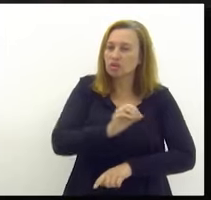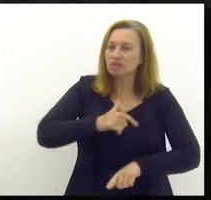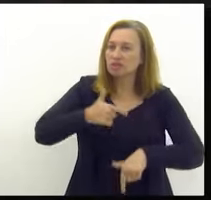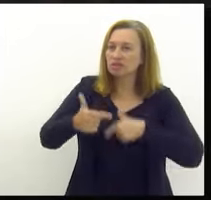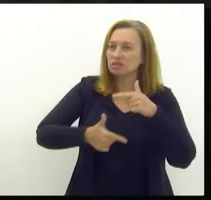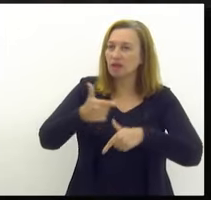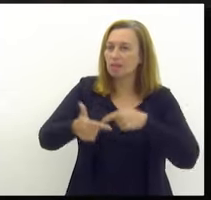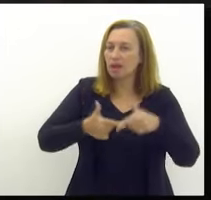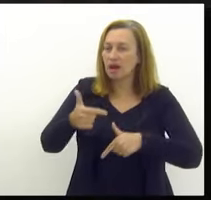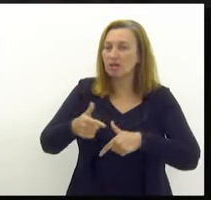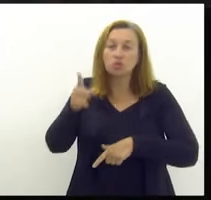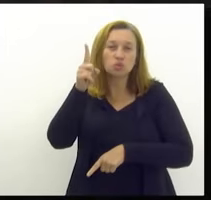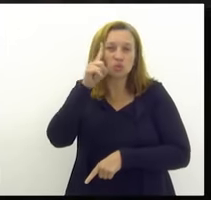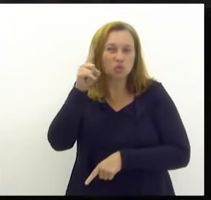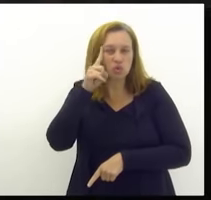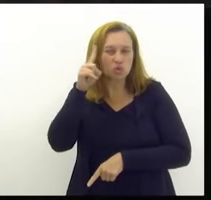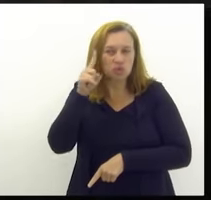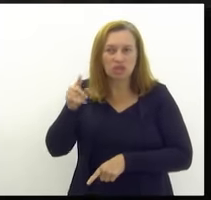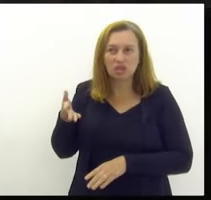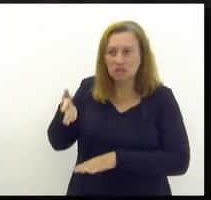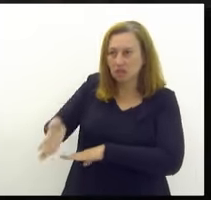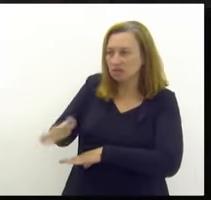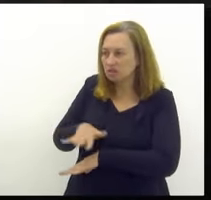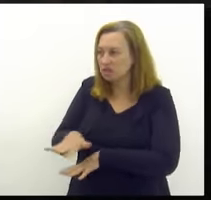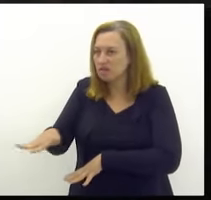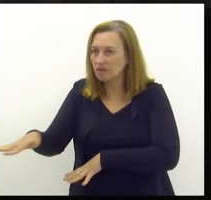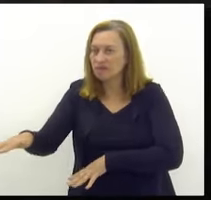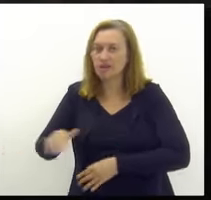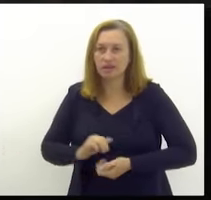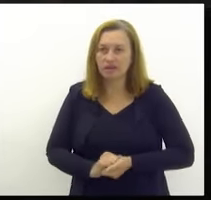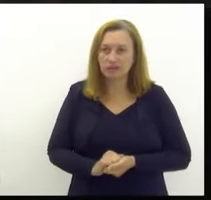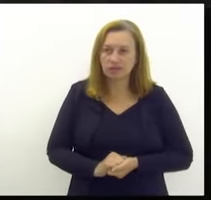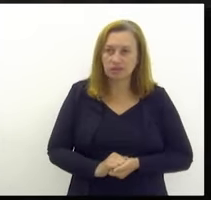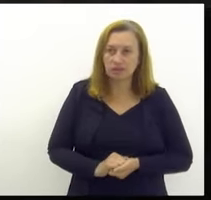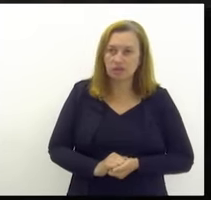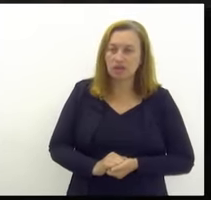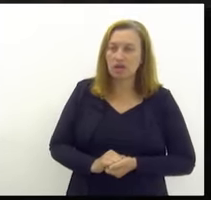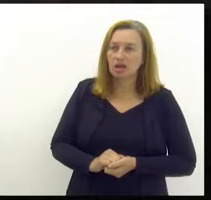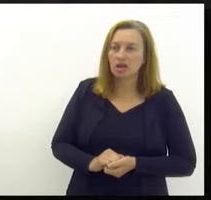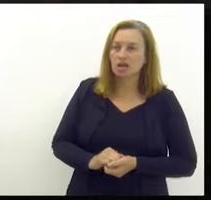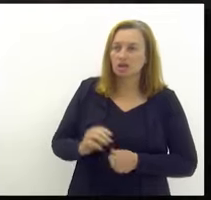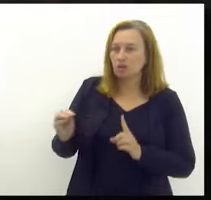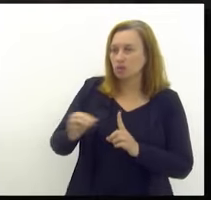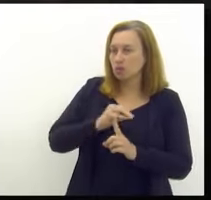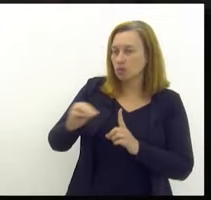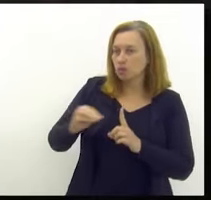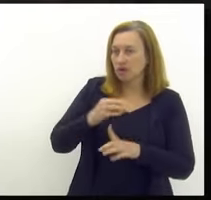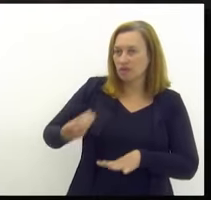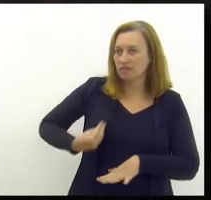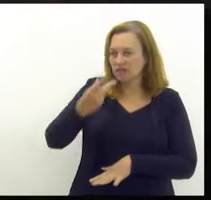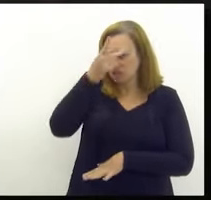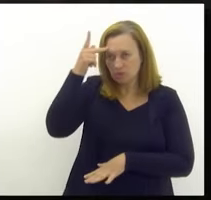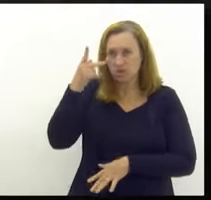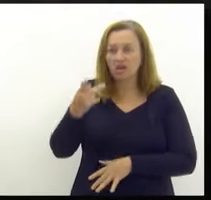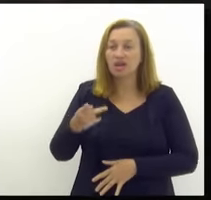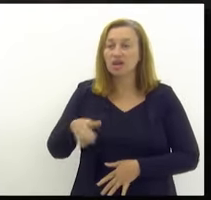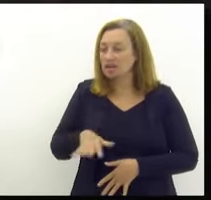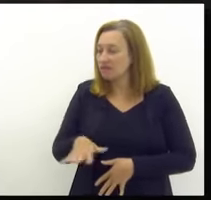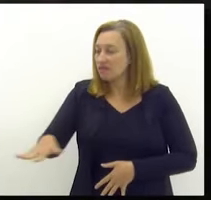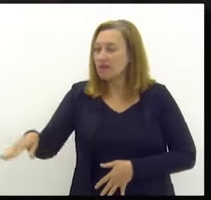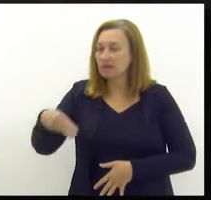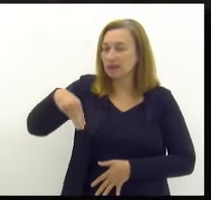policiais todos os dias dentro das favelas inviabilizando a vida das pessoas na Favela da Maré por exemplo